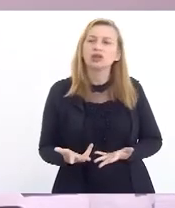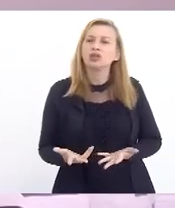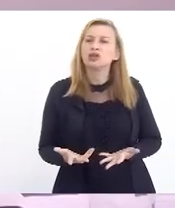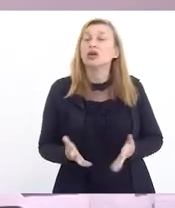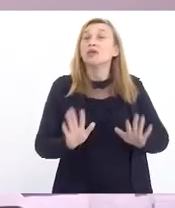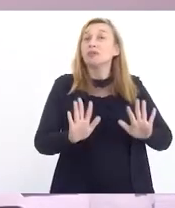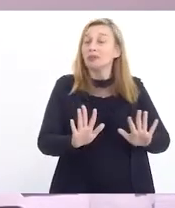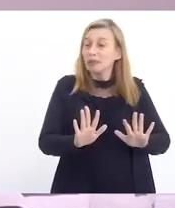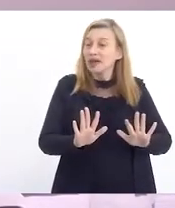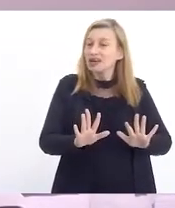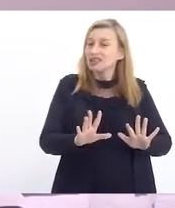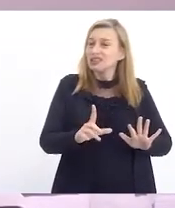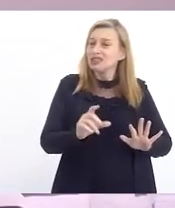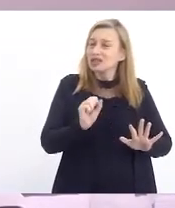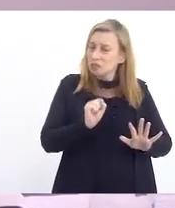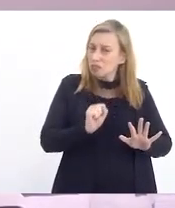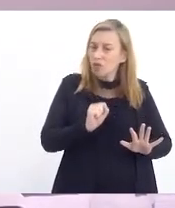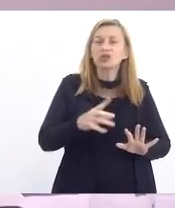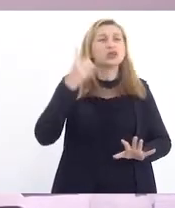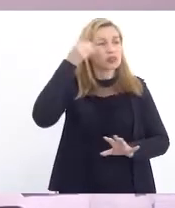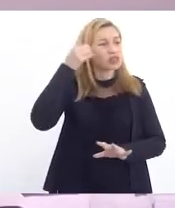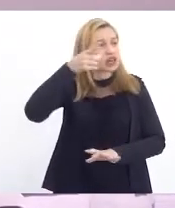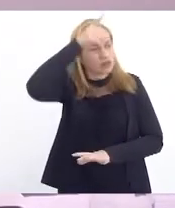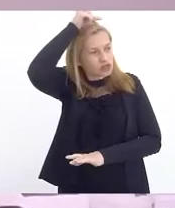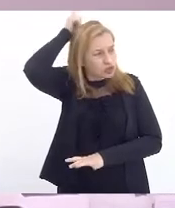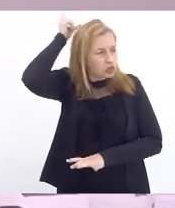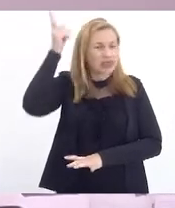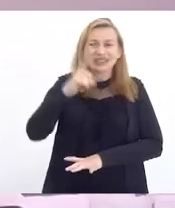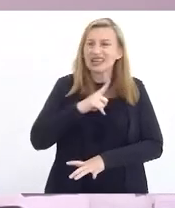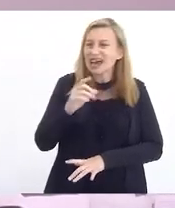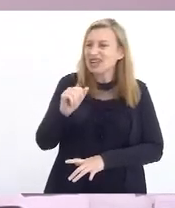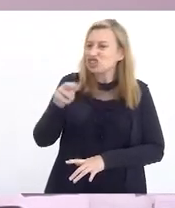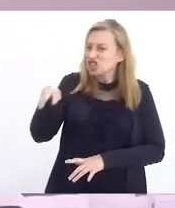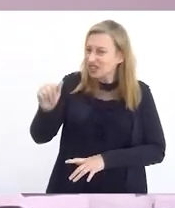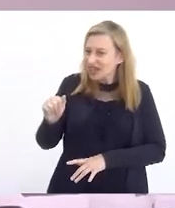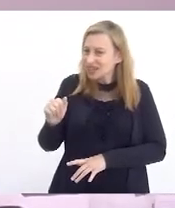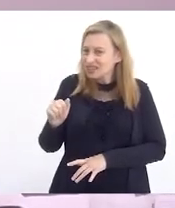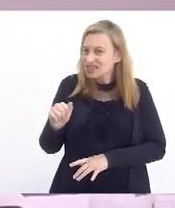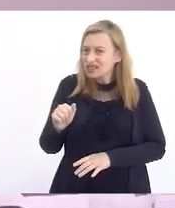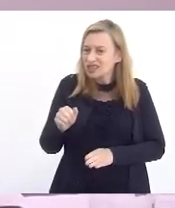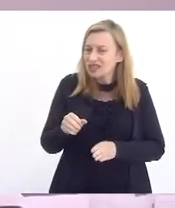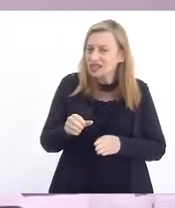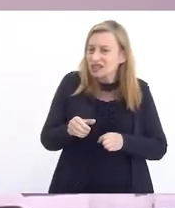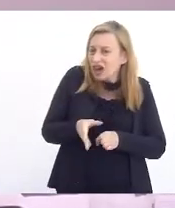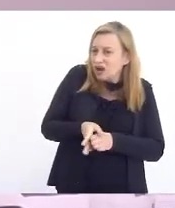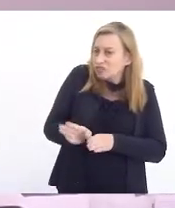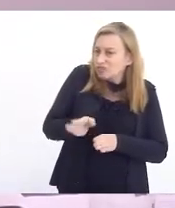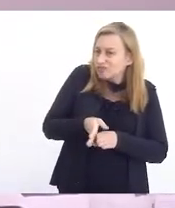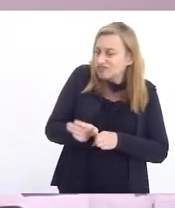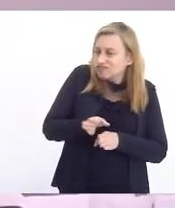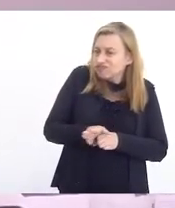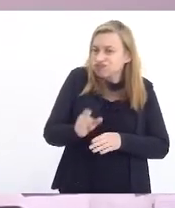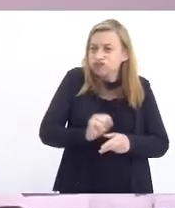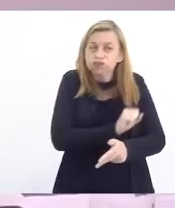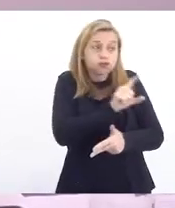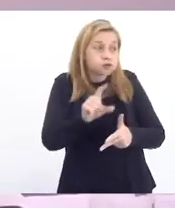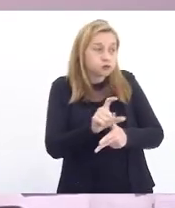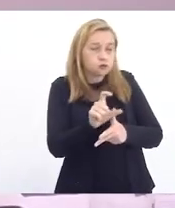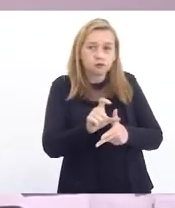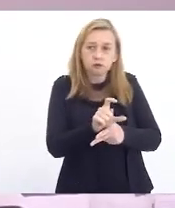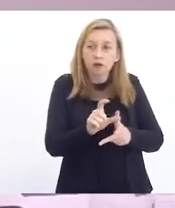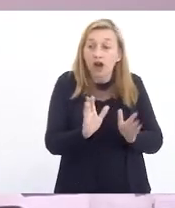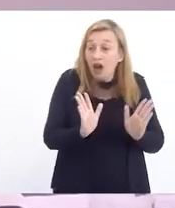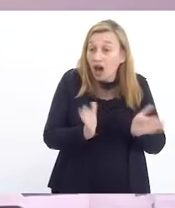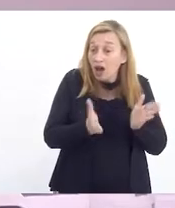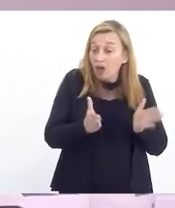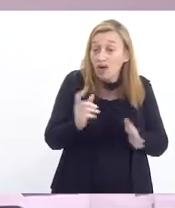Mas que a gente possa, deputado Paulo, que nós possamos ter a Genersa para auxiliar o Poder Legislativo, que até então a Genersa em nenhum